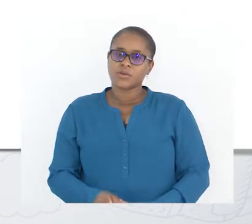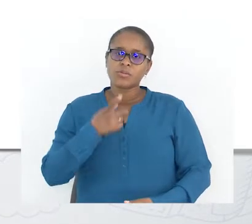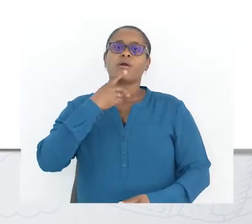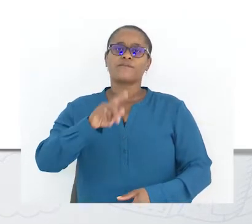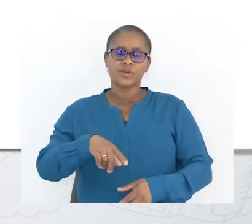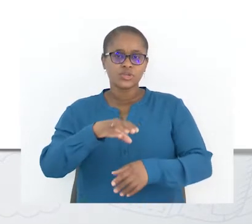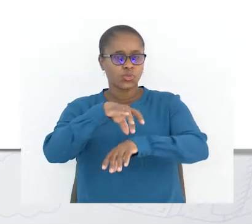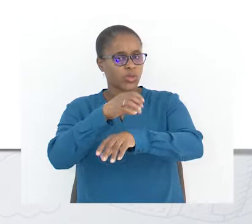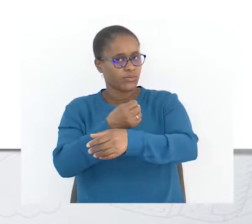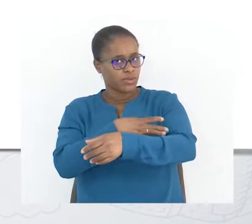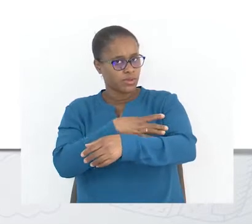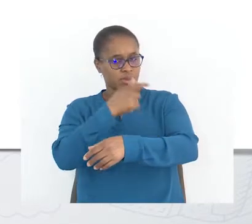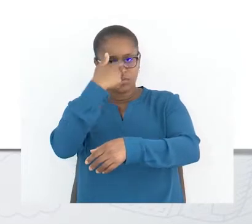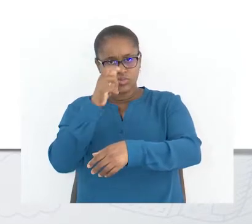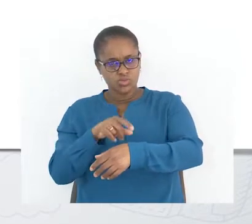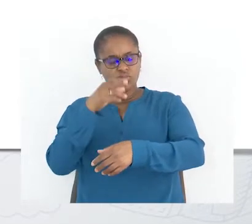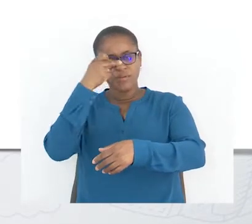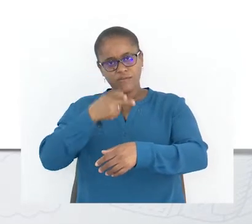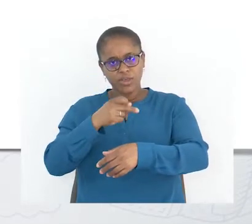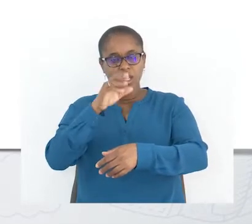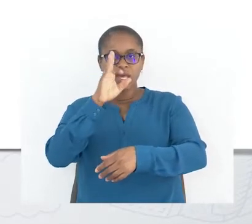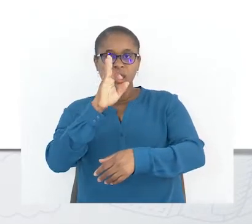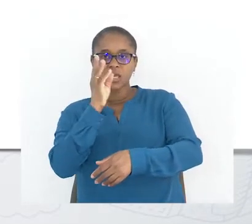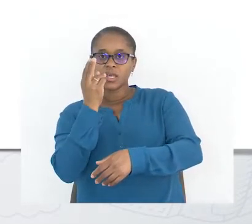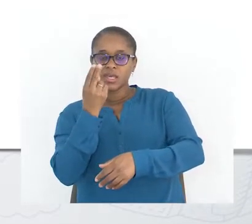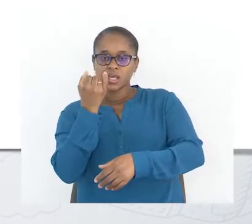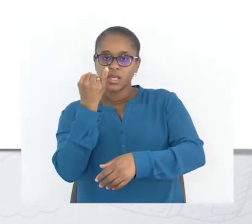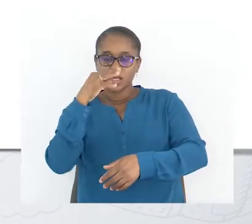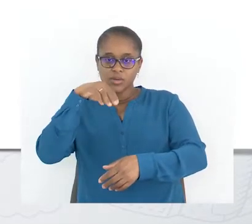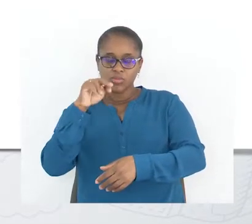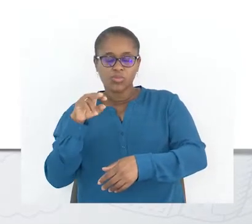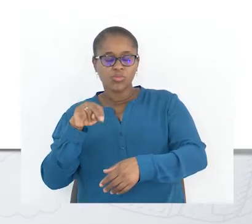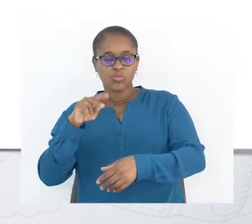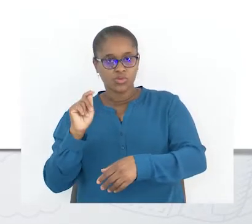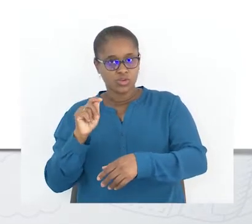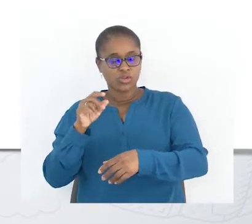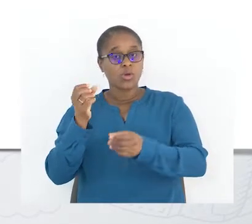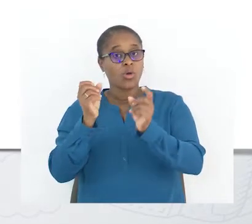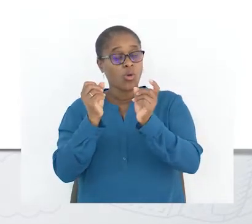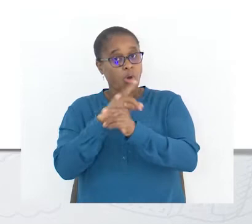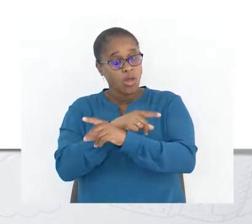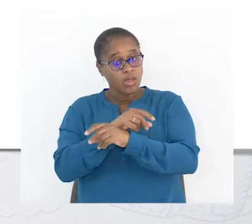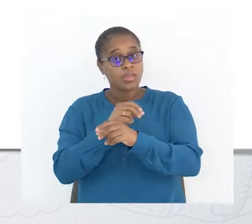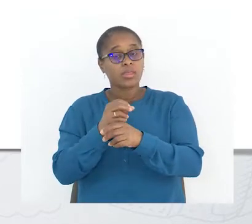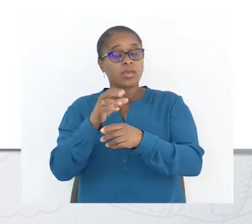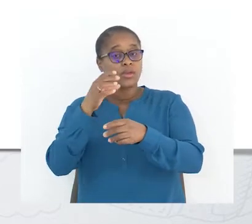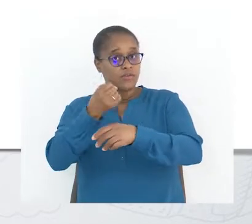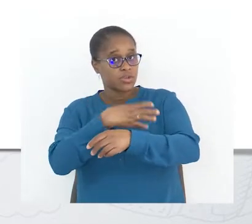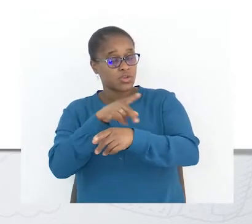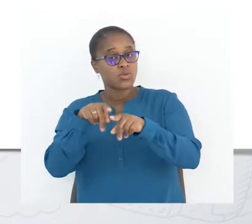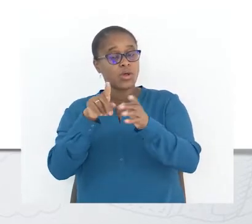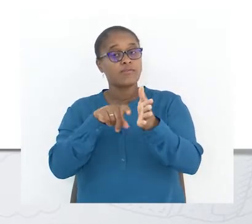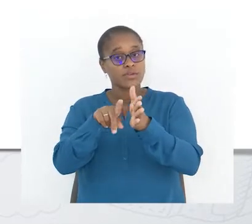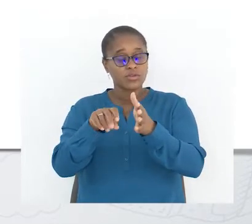vez infectado, o paciente fica imune contra uma reinfecção pelo mesmo vírus. A afirmação é,